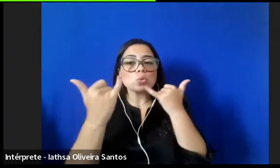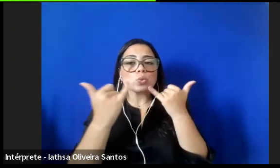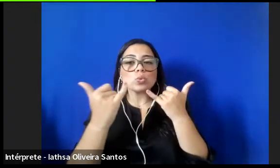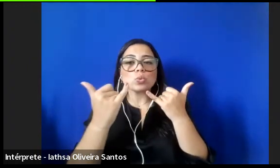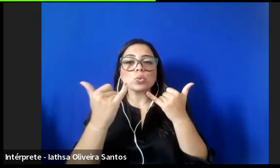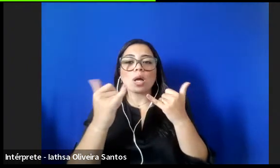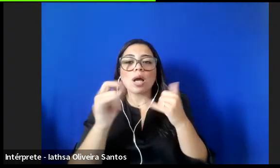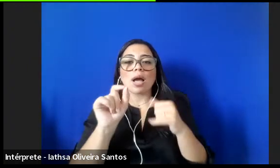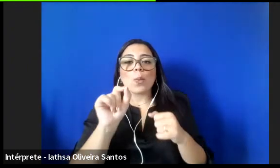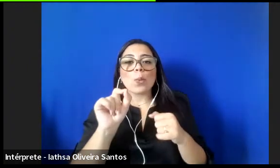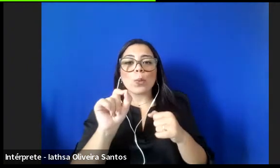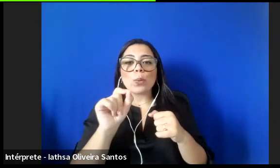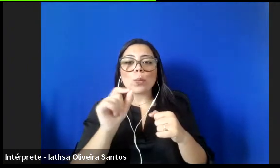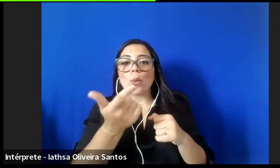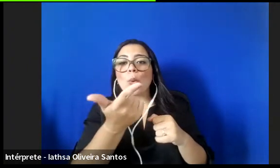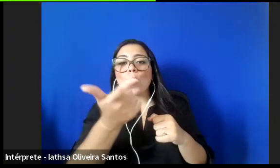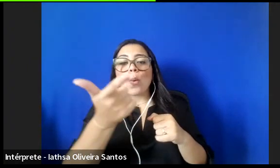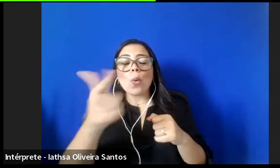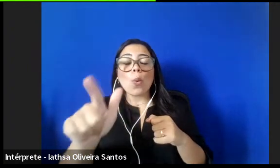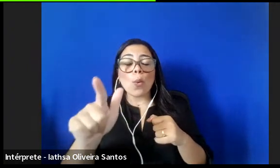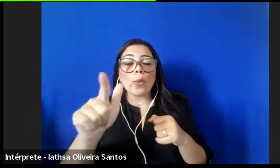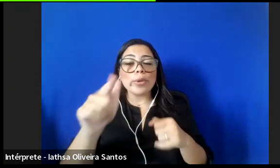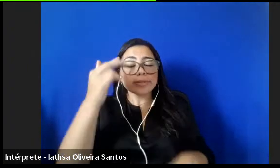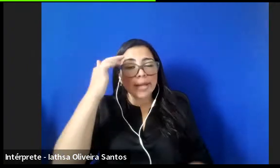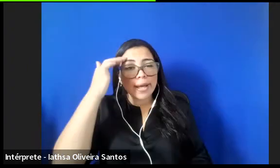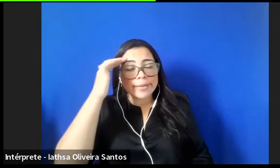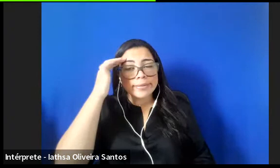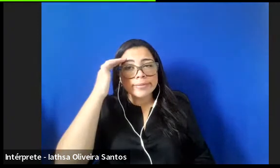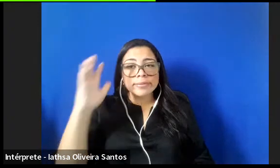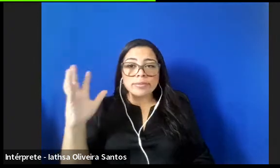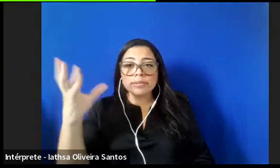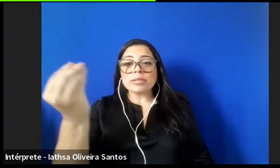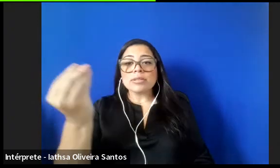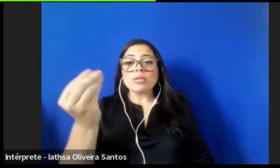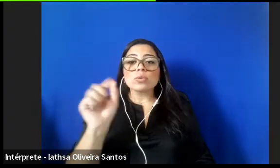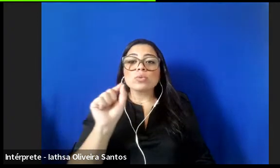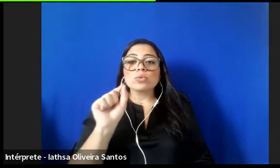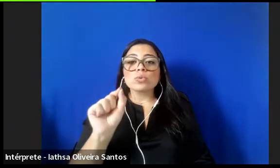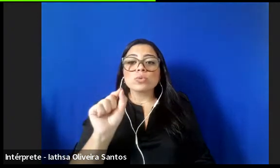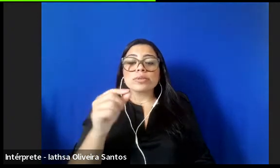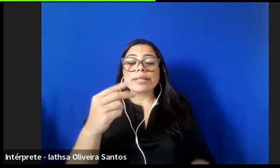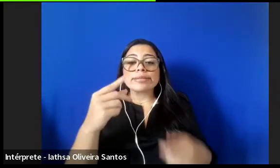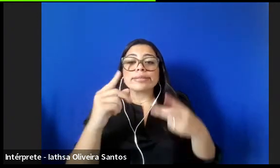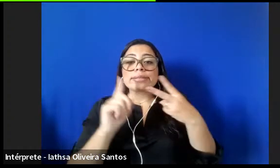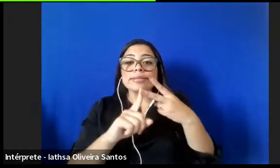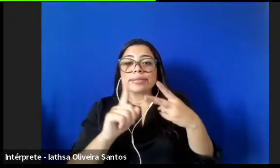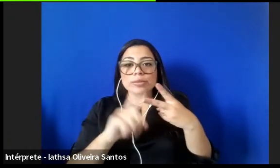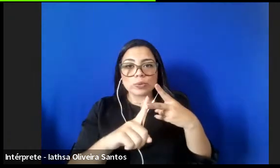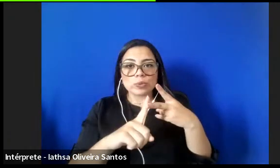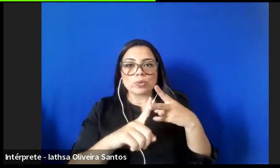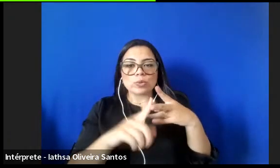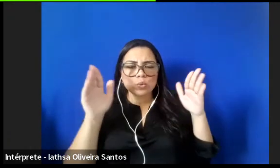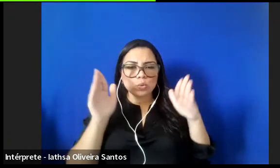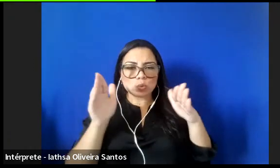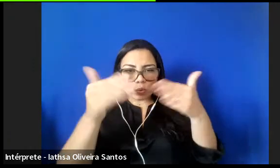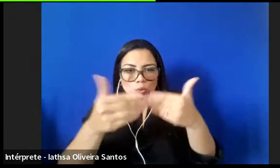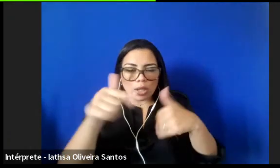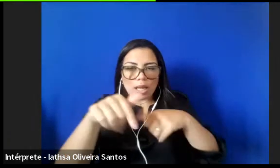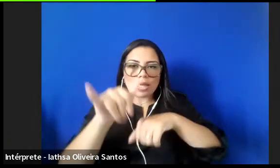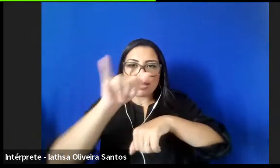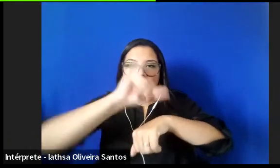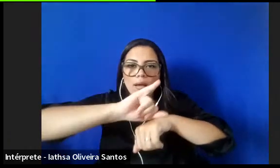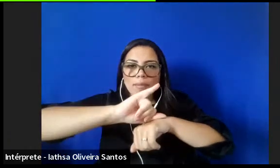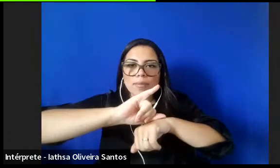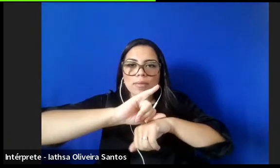aí a gente, uma outra conclusão, e aí já é uma segunda fase, a gente vai concentrar somente na comarca da capital, em